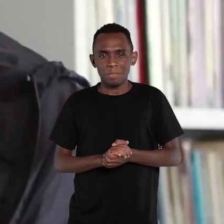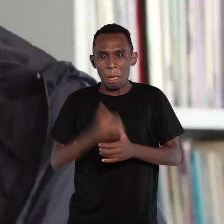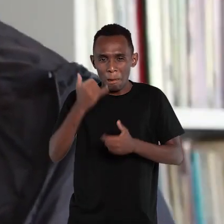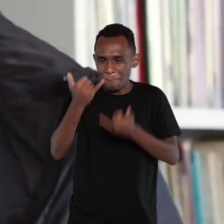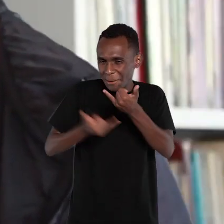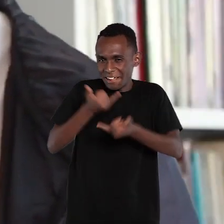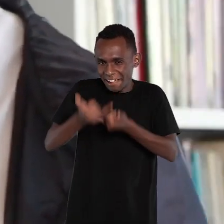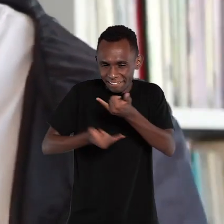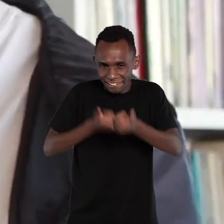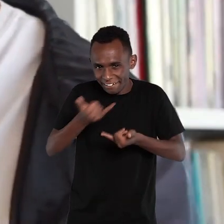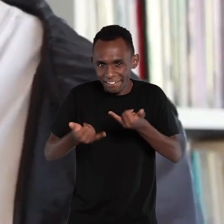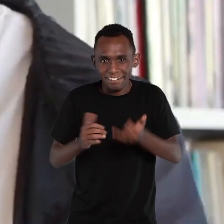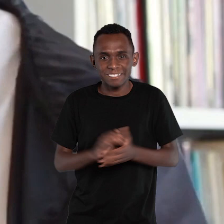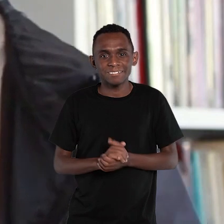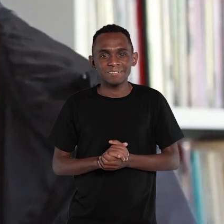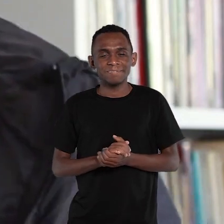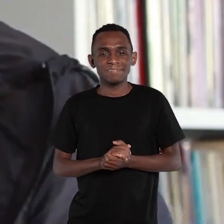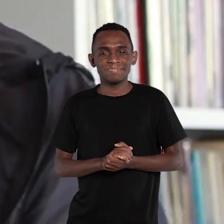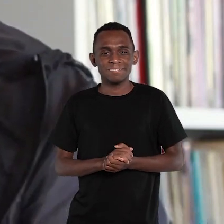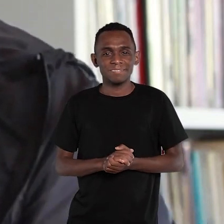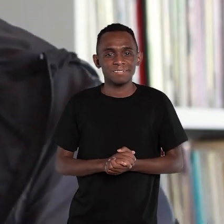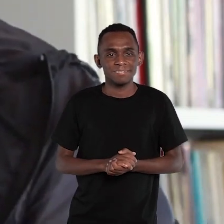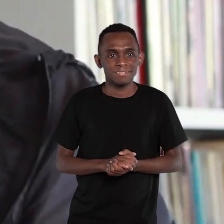não? Seria É brincadeira.